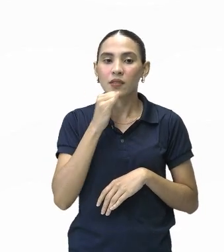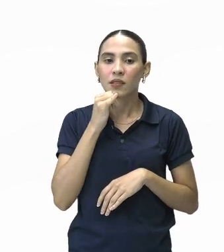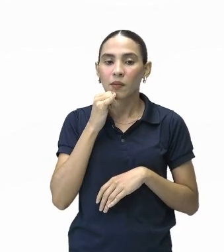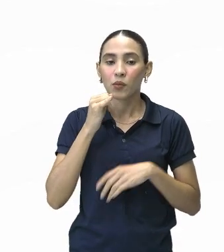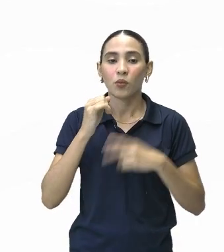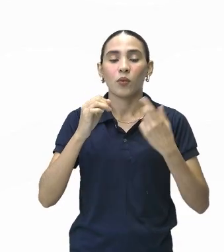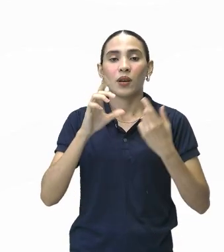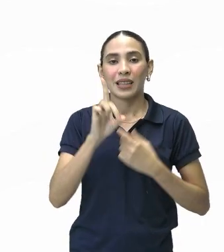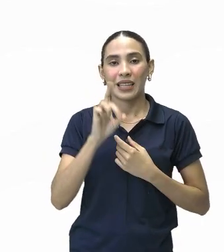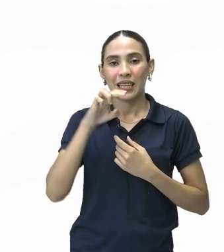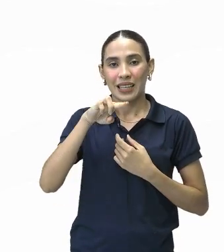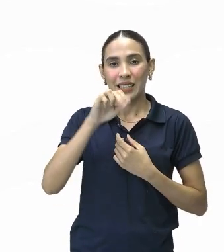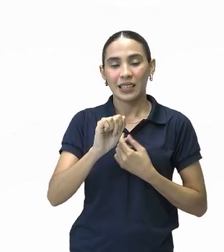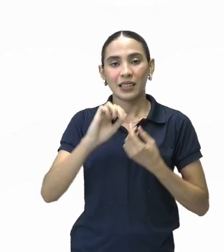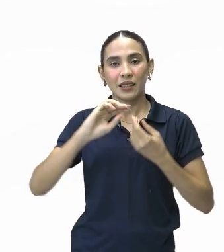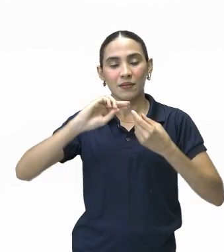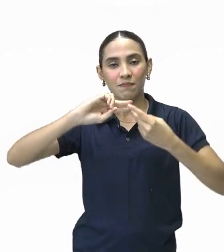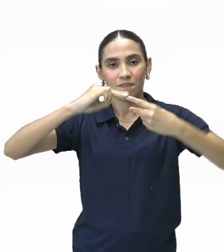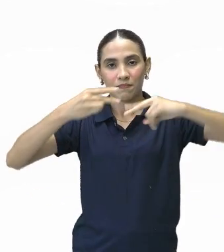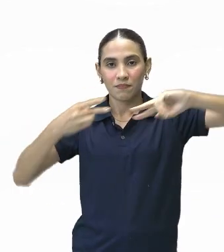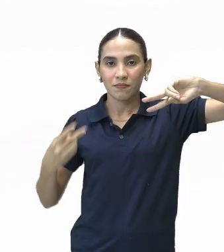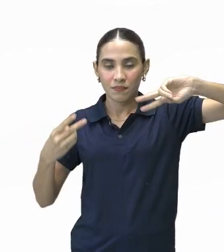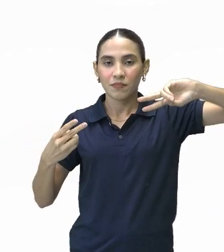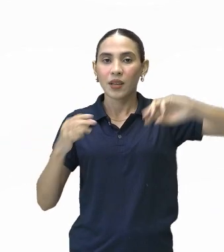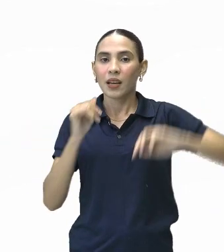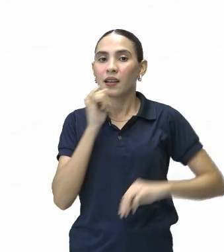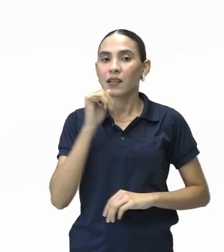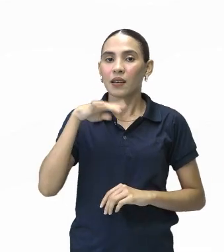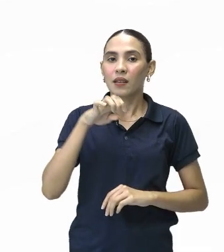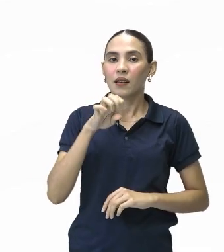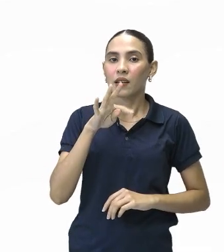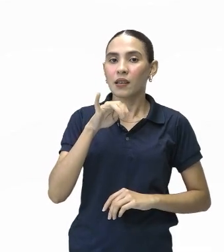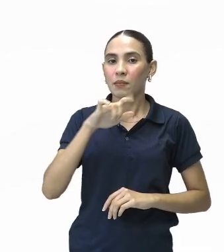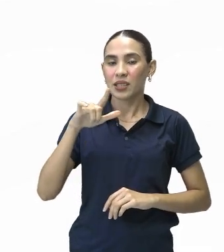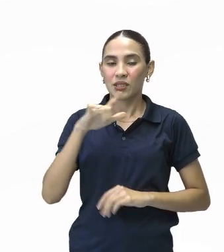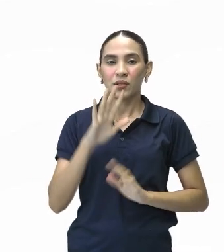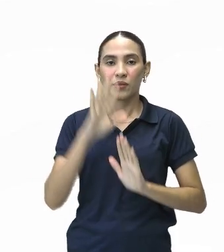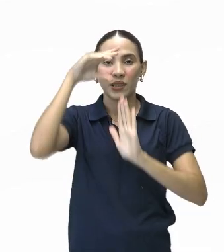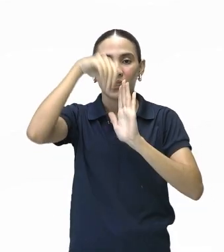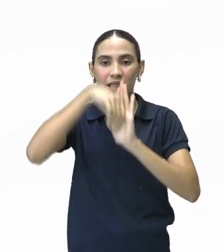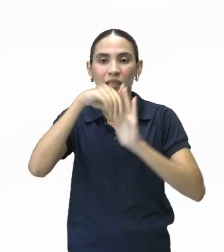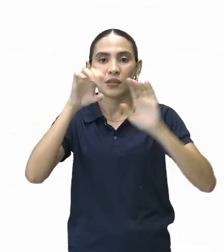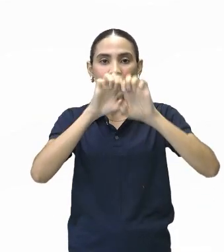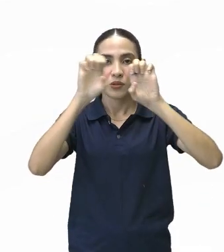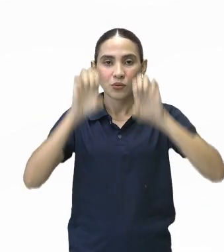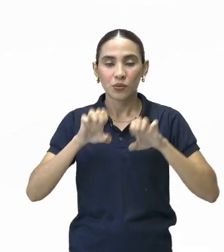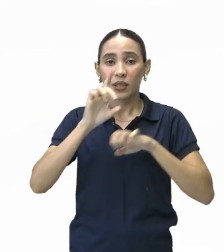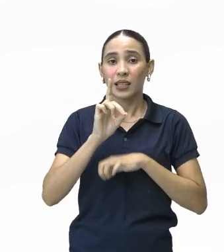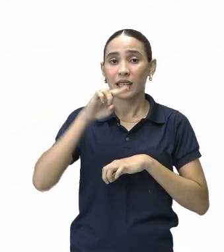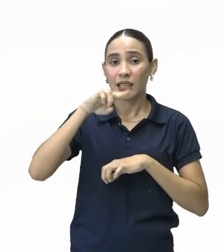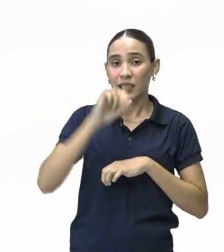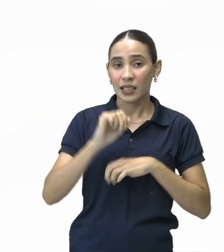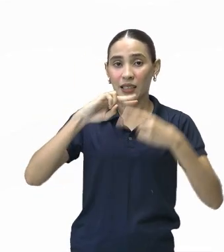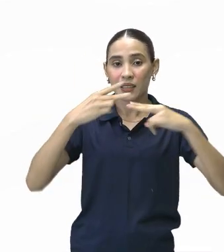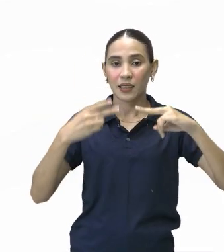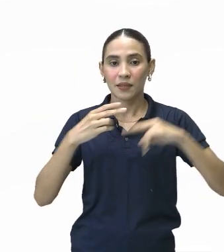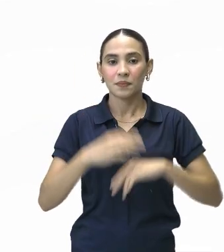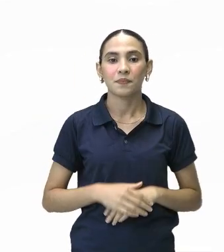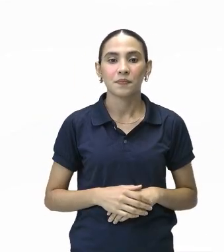do DNA, que é a introdução do radical metil dentro da estrutura do DNA, né, da